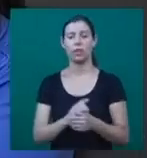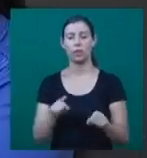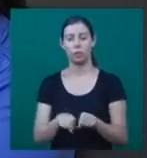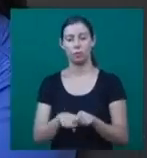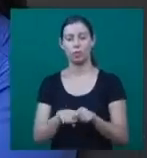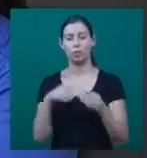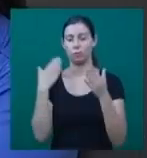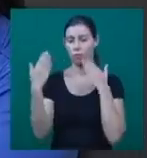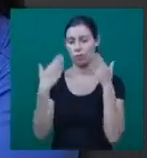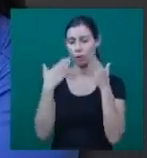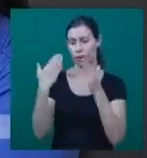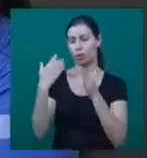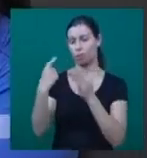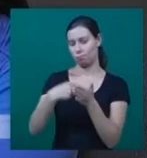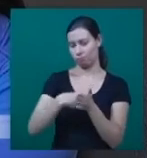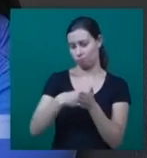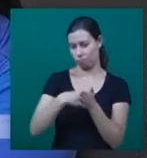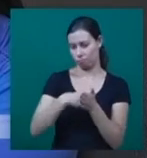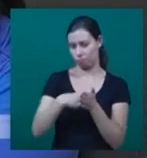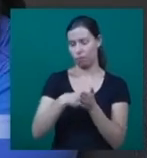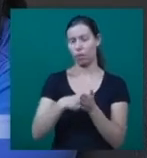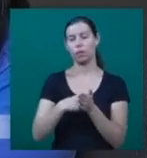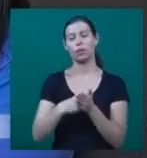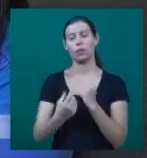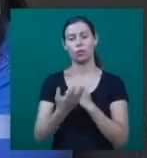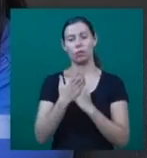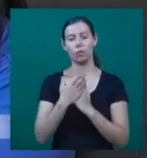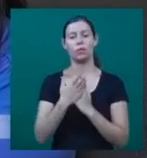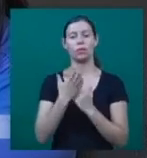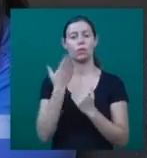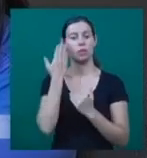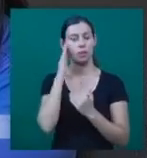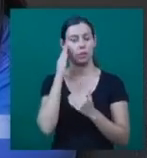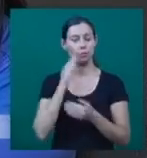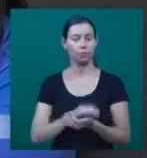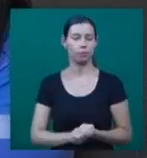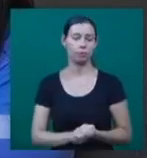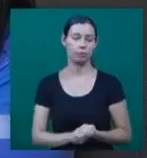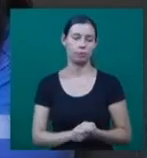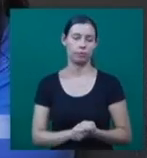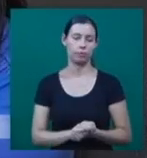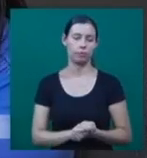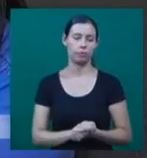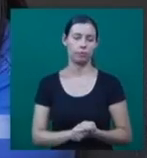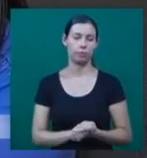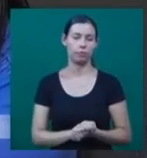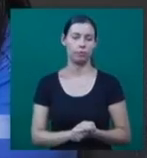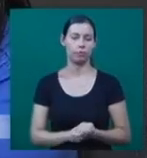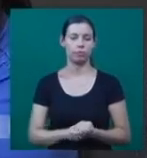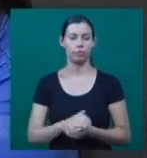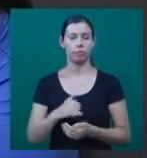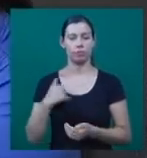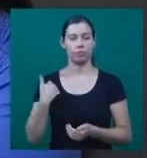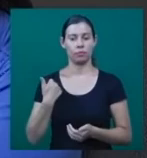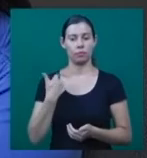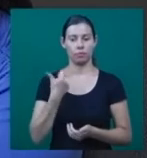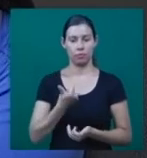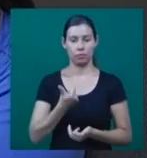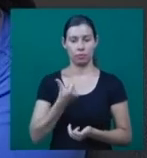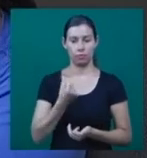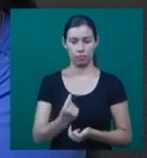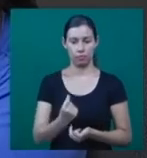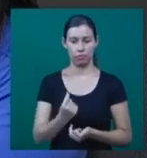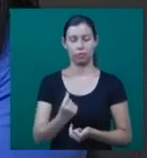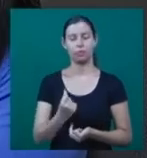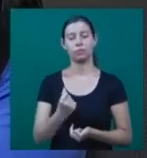autoconhecimento. Quando termina o ensino médio com 16, 17 anos, já tem que escolher uma profissão, um curso que vai fazer, né? Então,